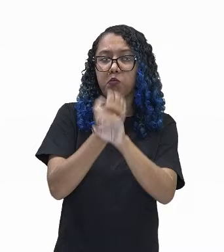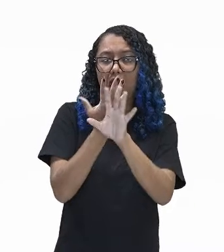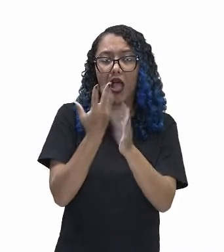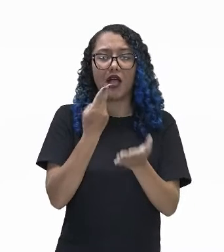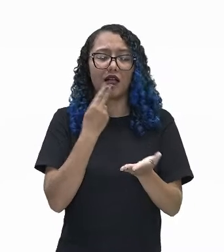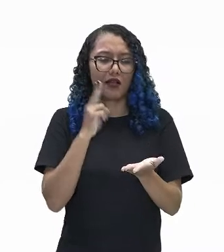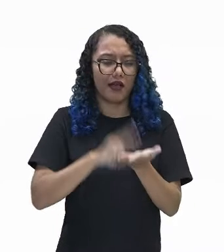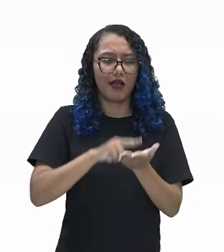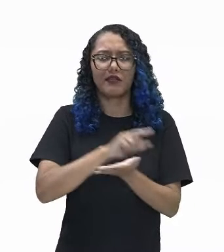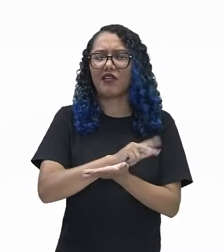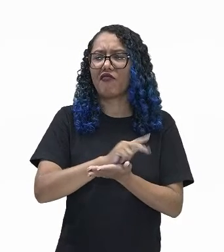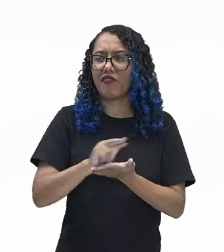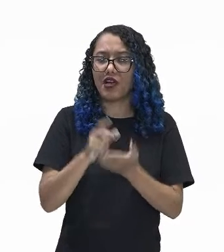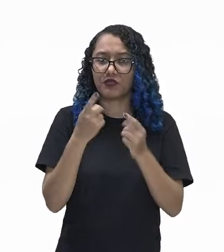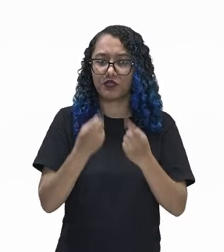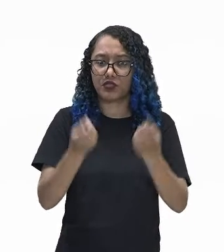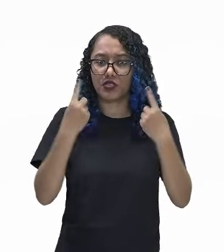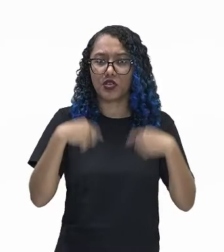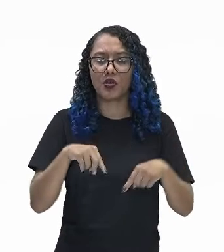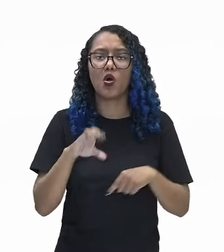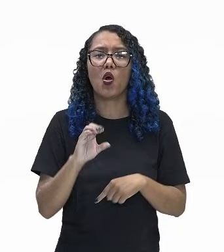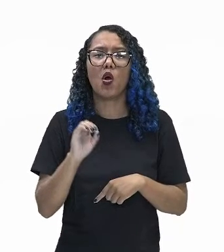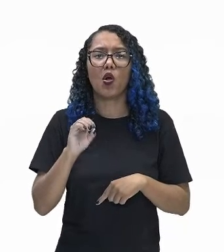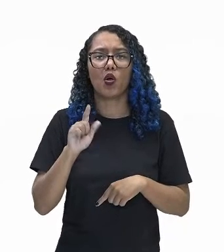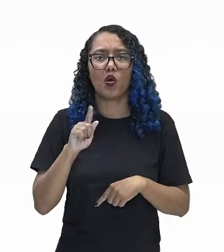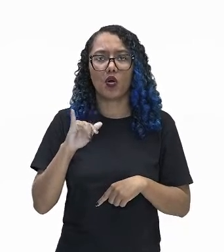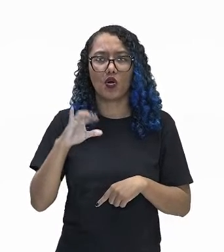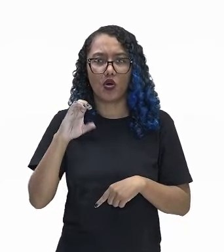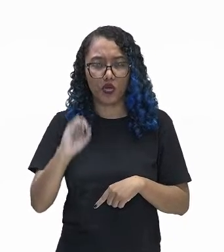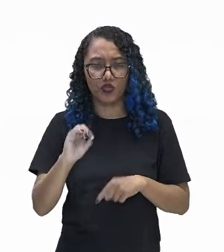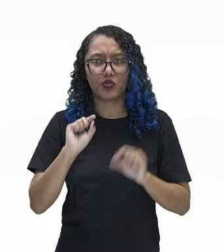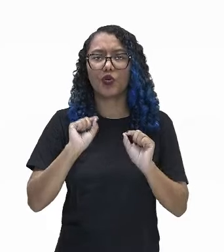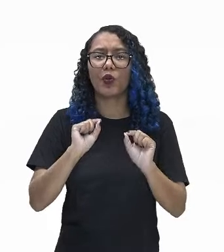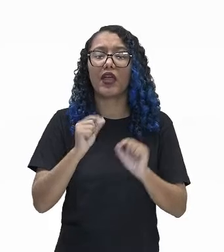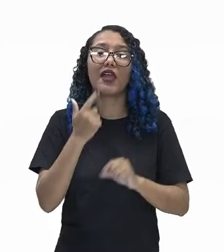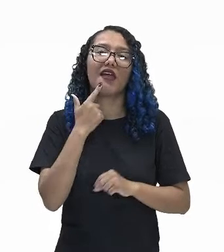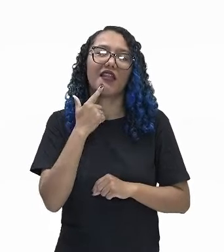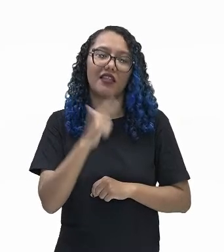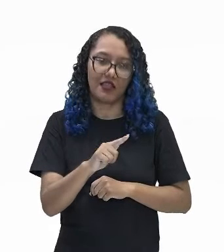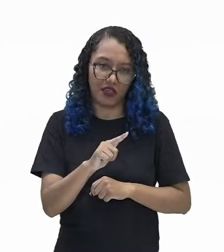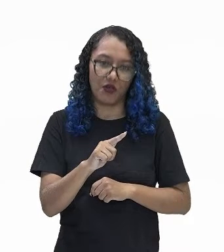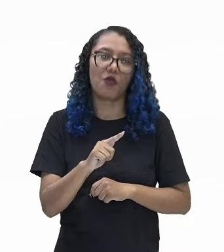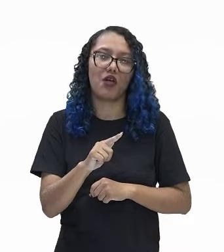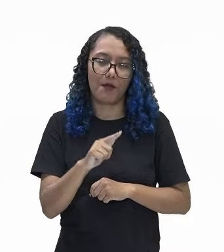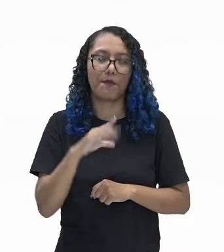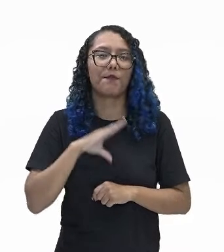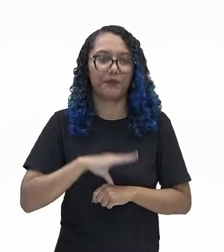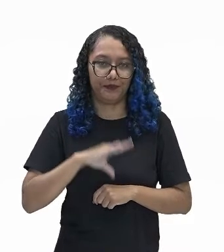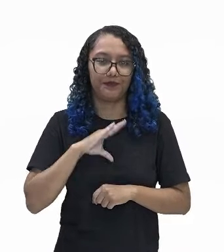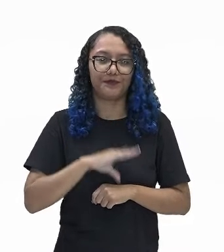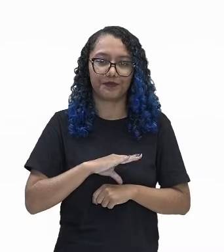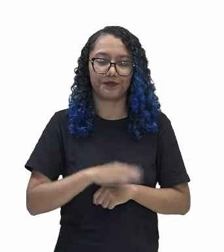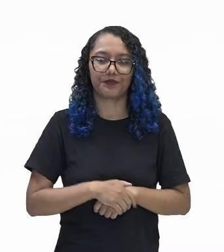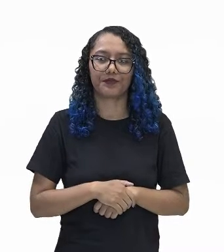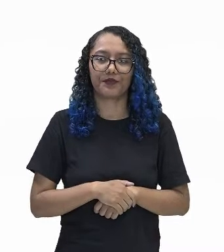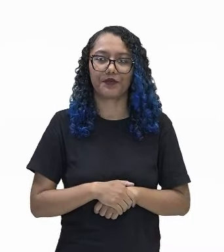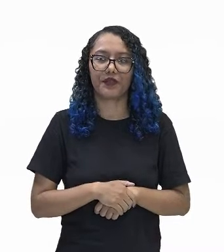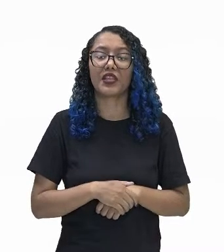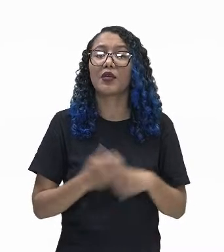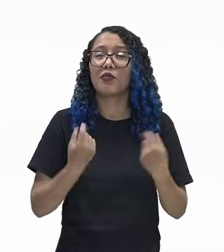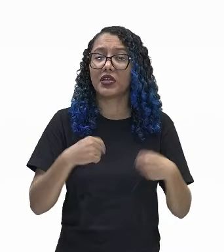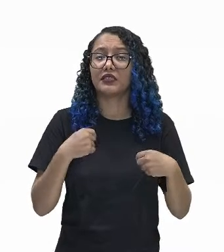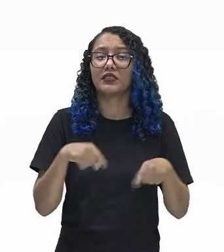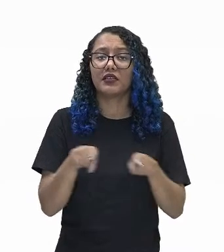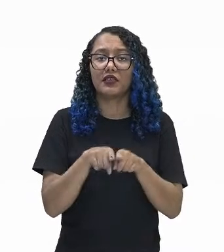certo? E o código, que no caso, o nosso código é a língua portuguesa. Depois ele tem que